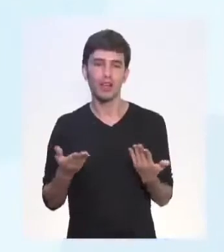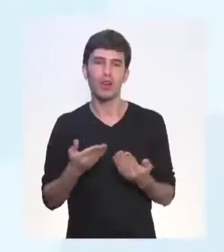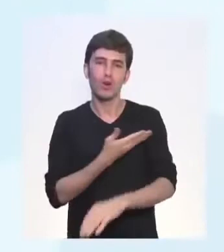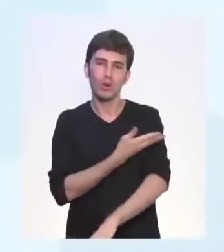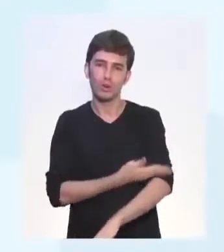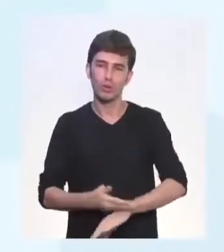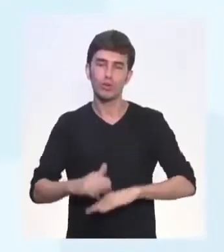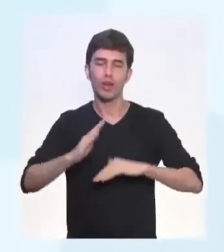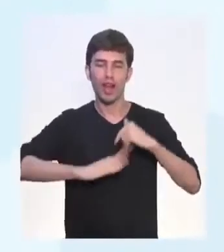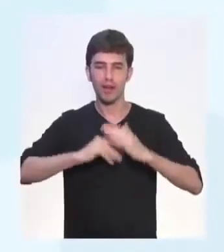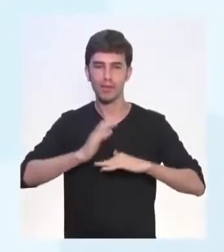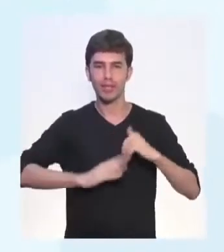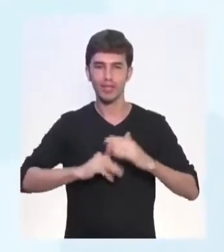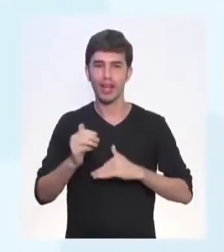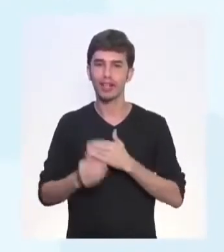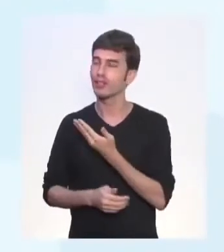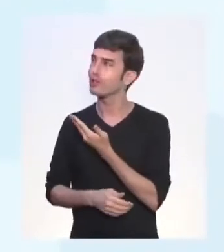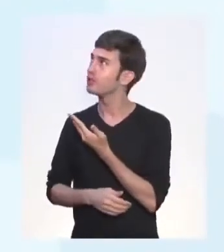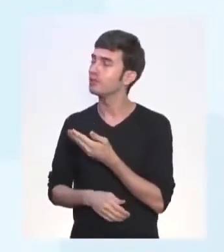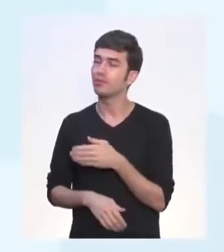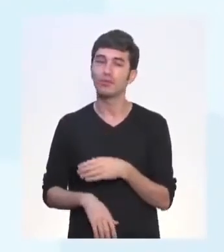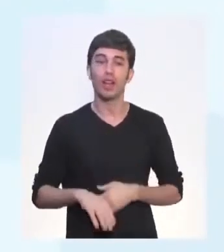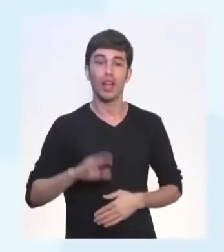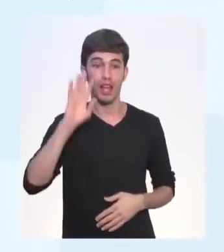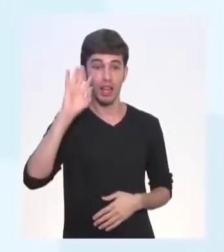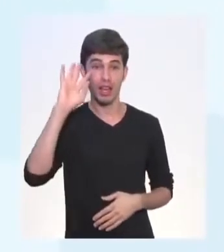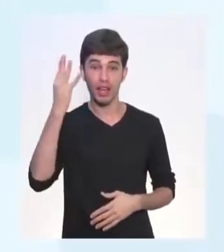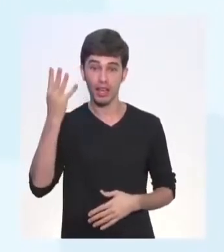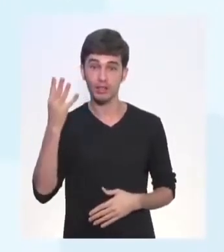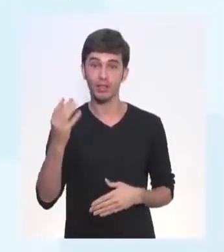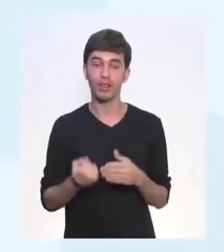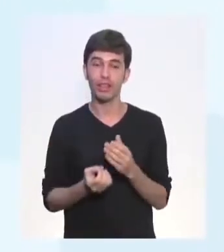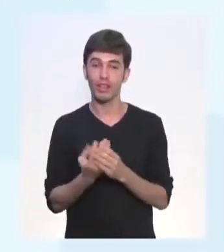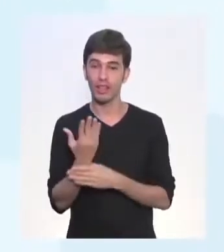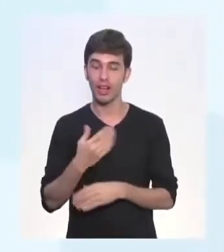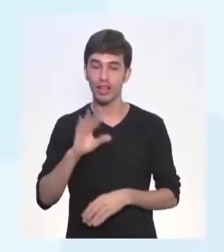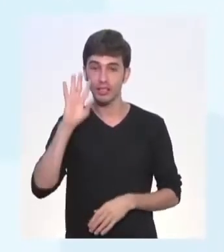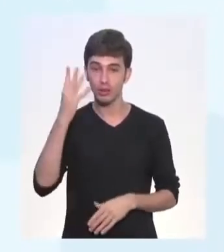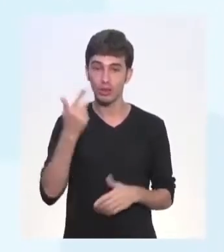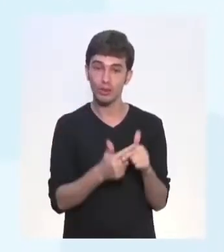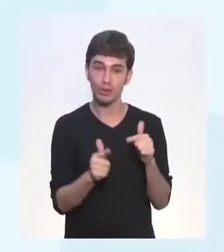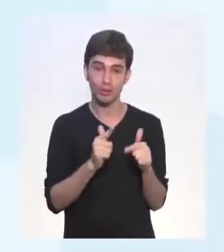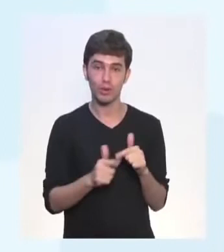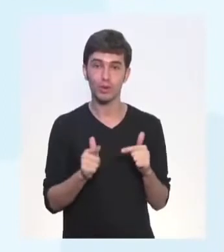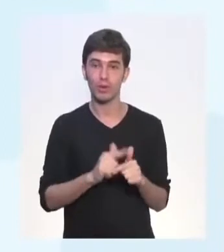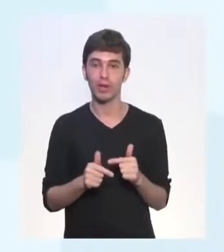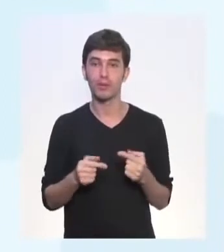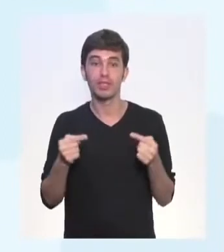nós vamos colocar a habilidade que a gente vai trabalhar, né, Tony? É isso aí. Bom, do que trata a habilidade